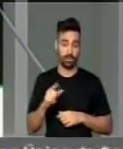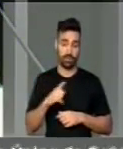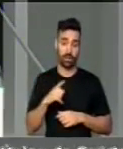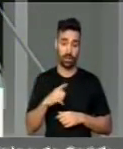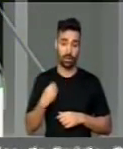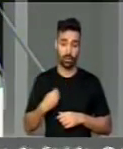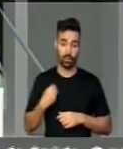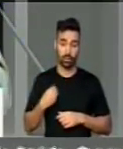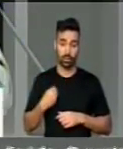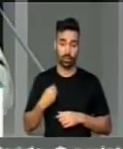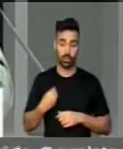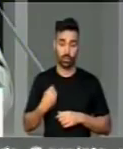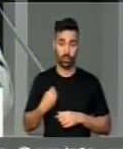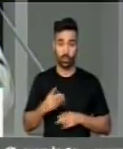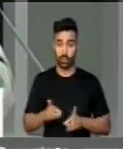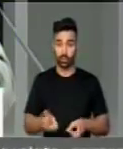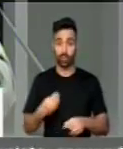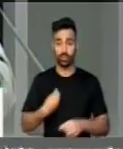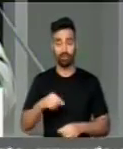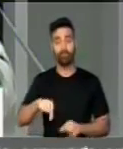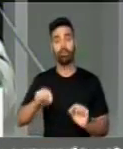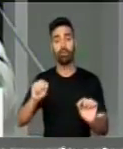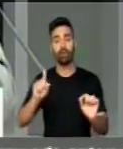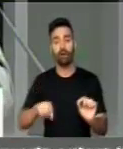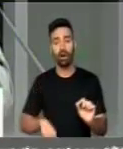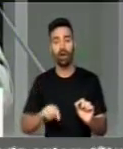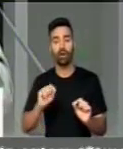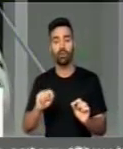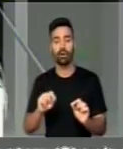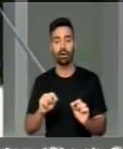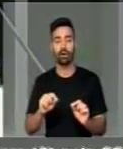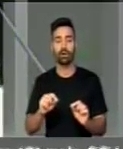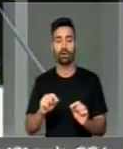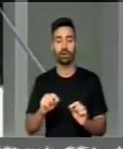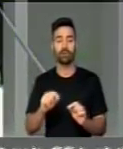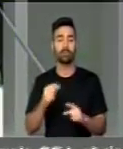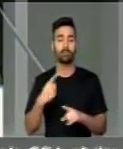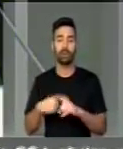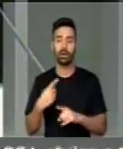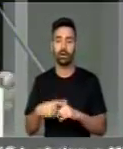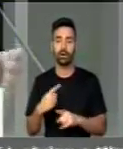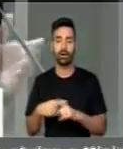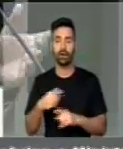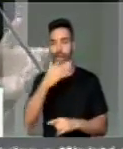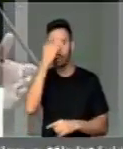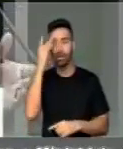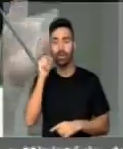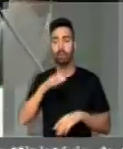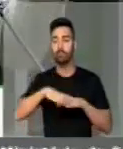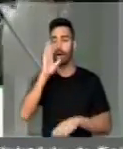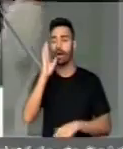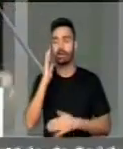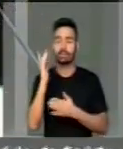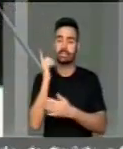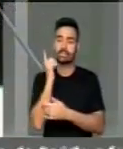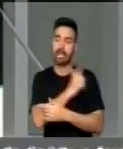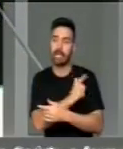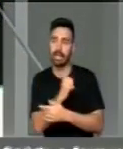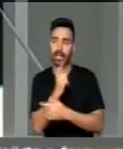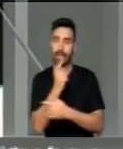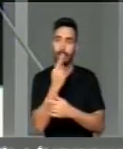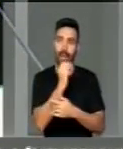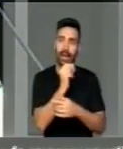casa, a modalidade proteção a Eduardo Cunha, ou protelação. Vossa